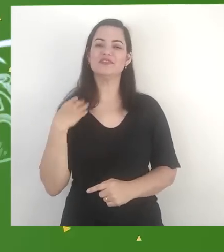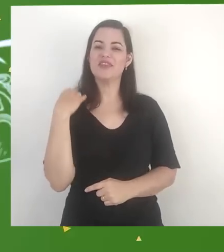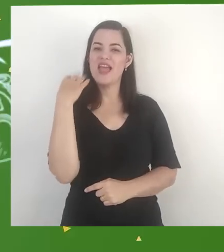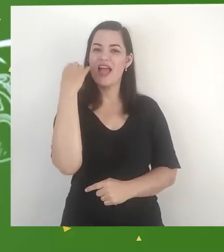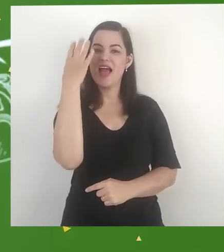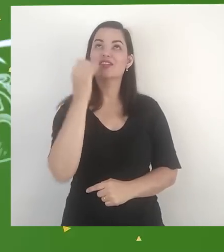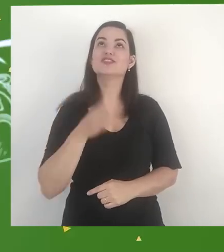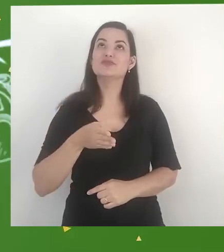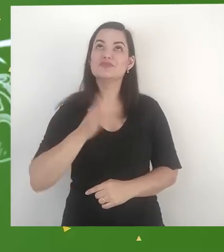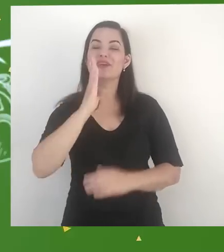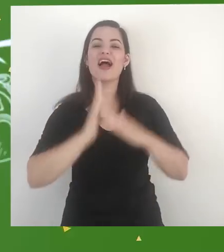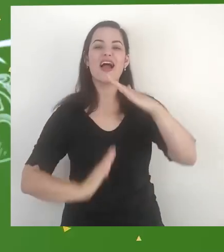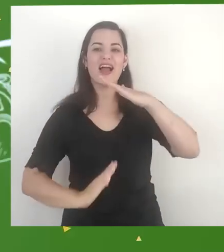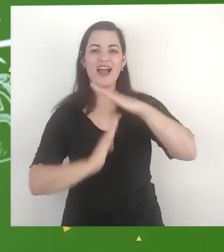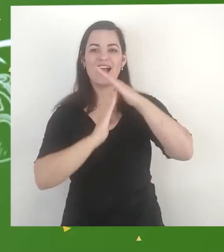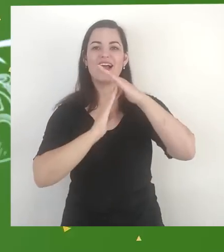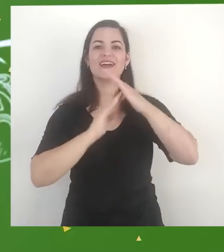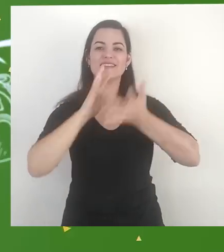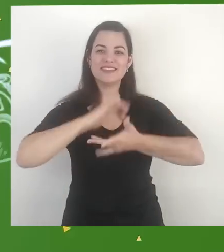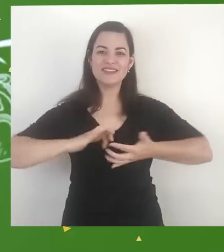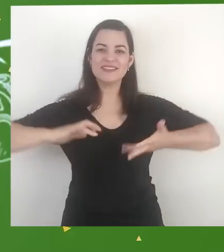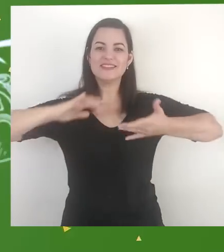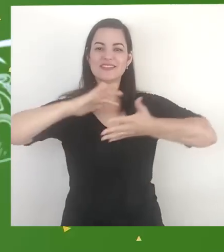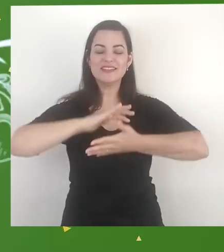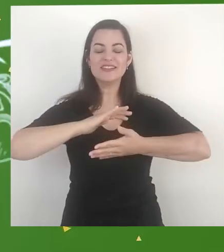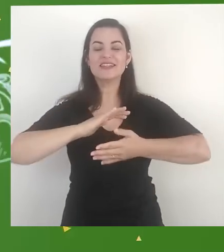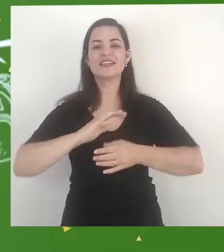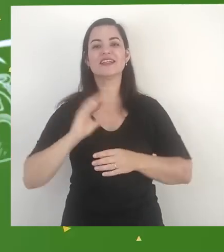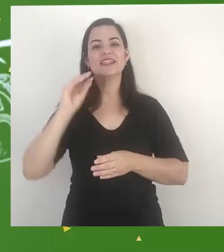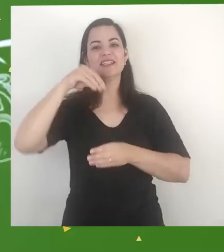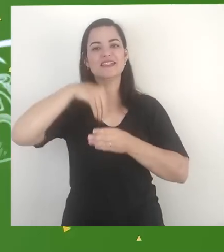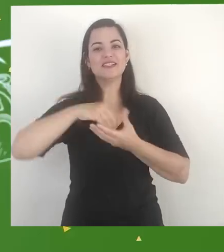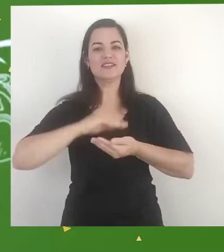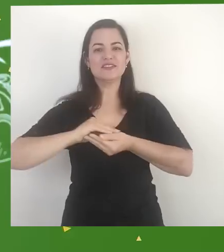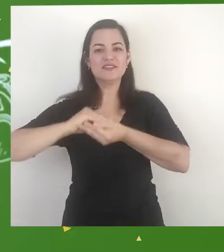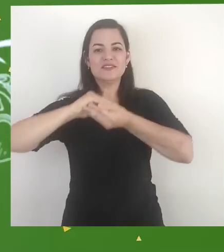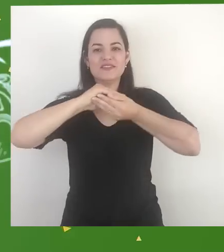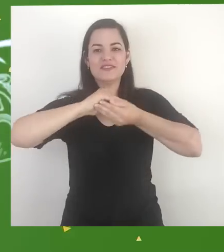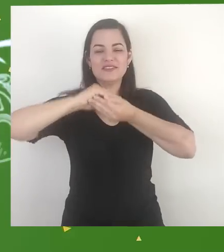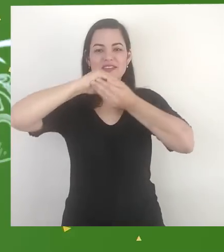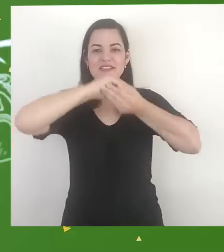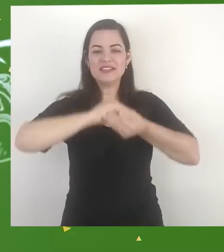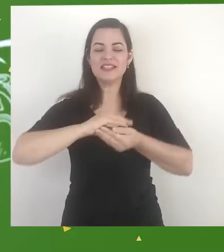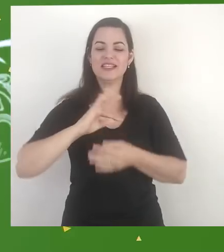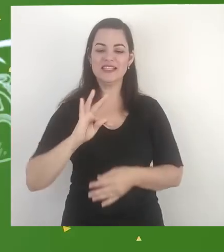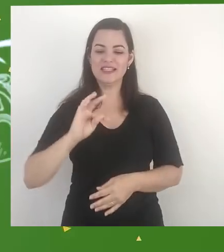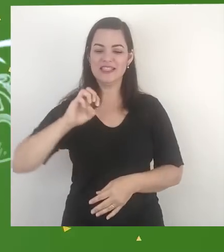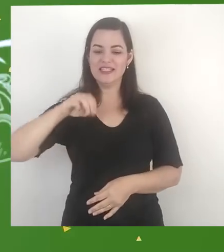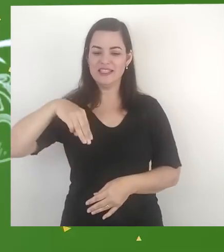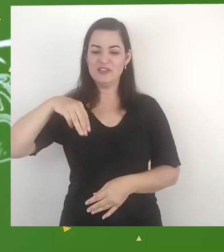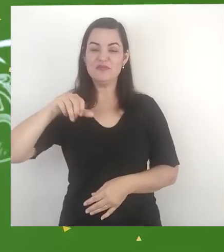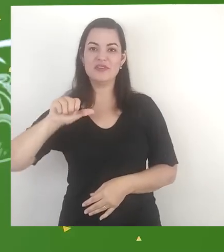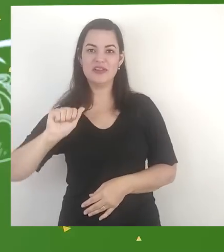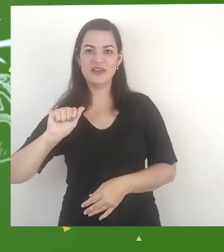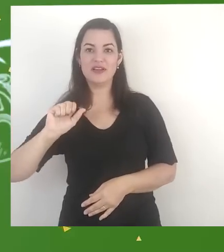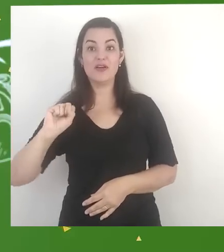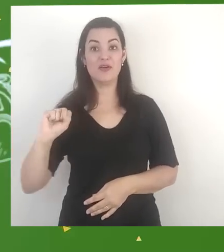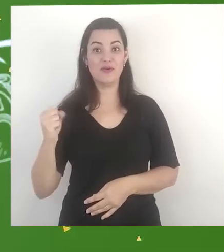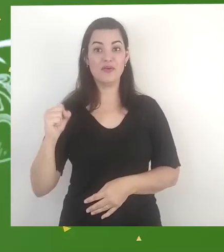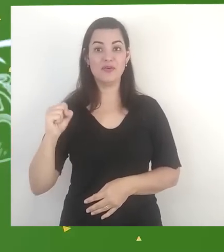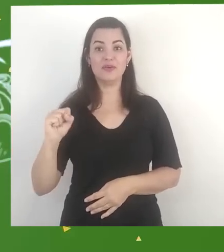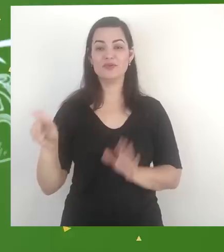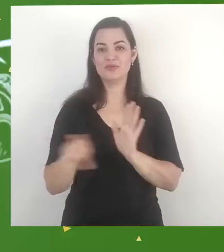ocorreu por meio da nave russa TMA-8, que é o nosso astronauta Marcos Ponte,